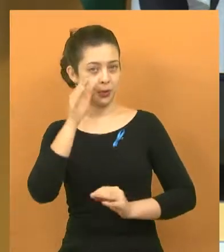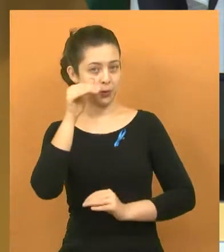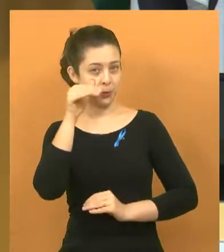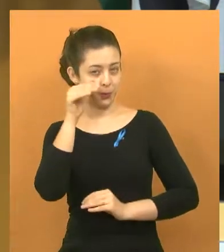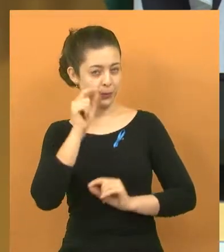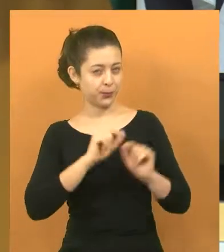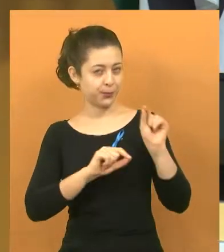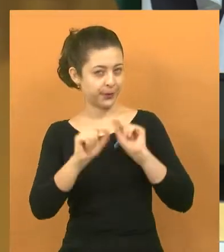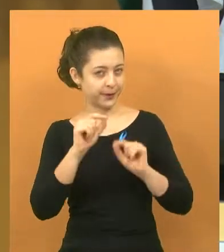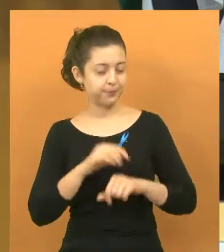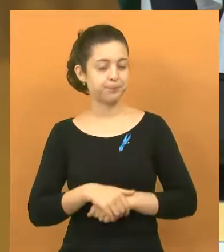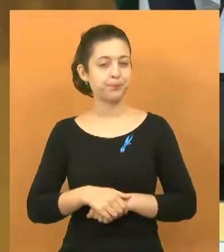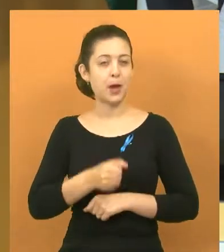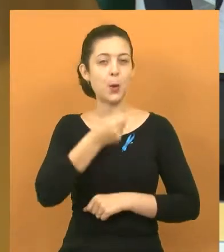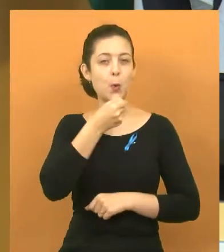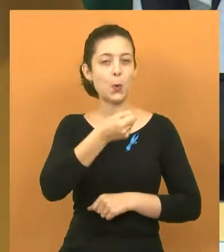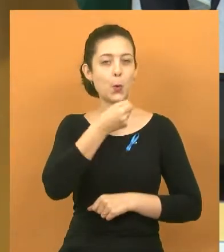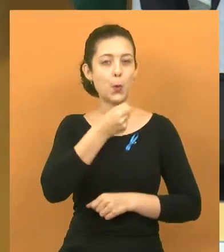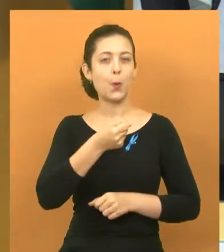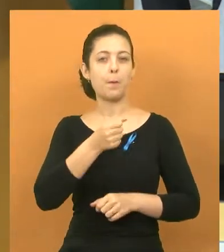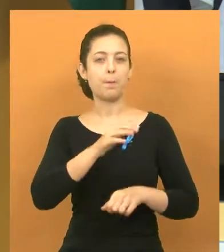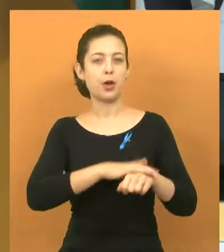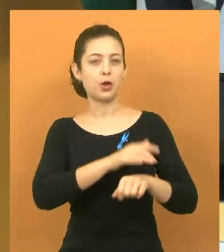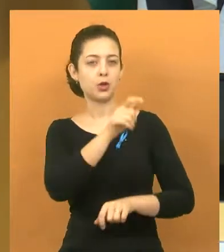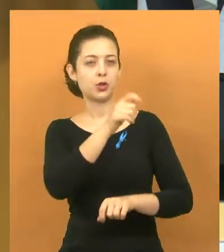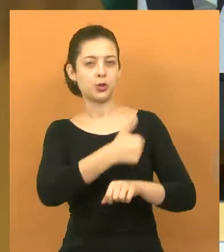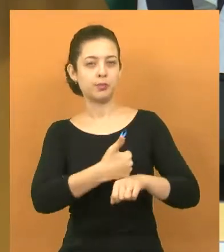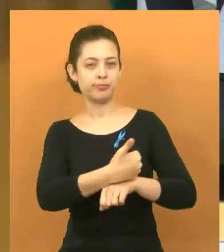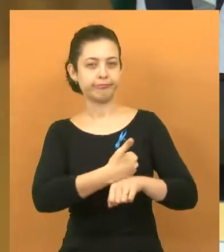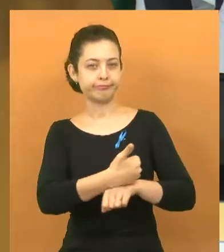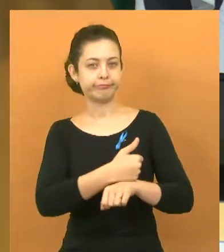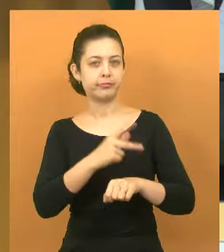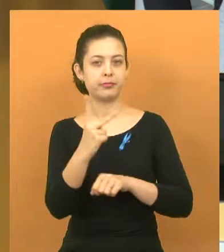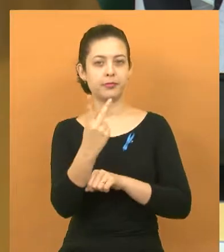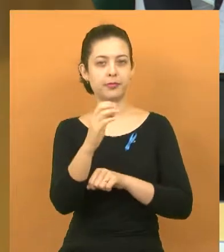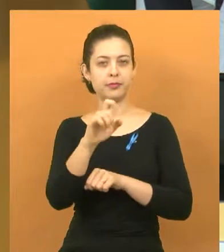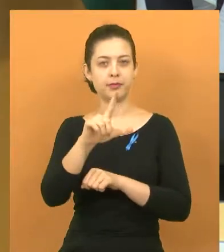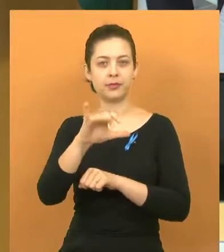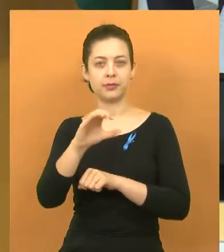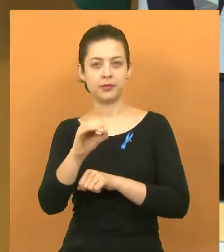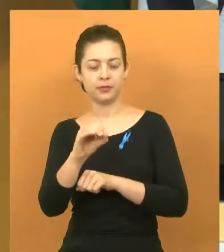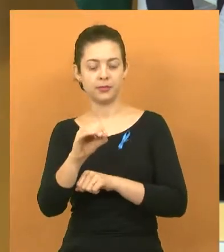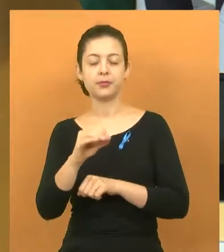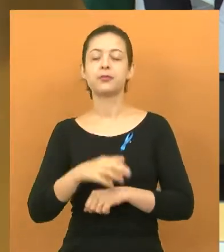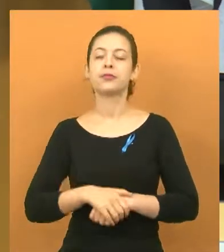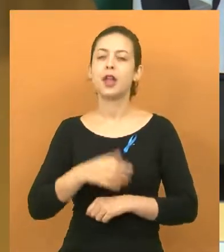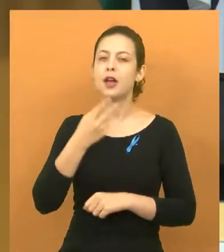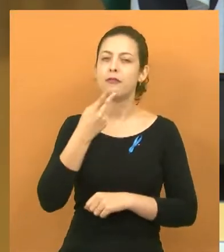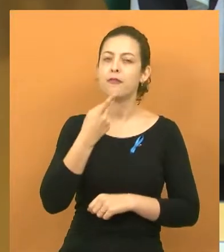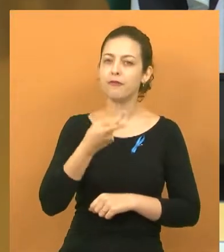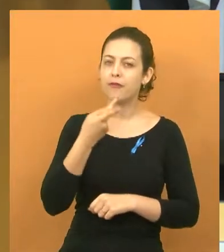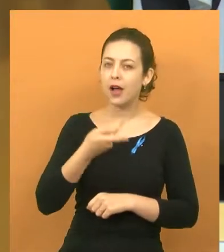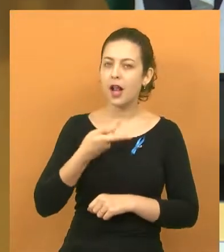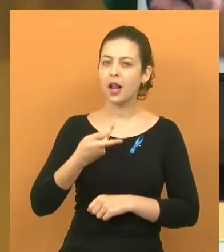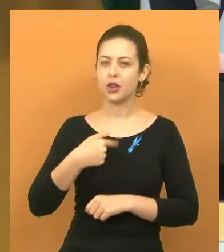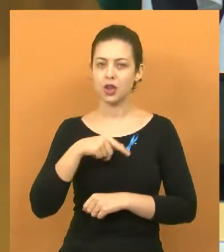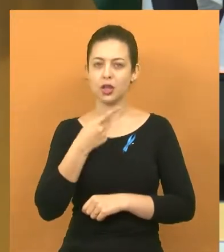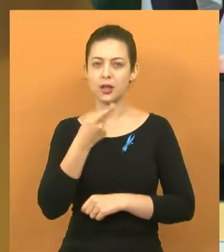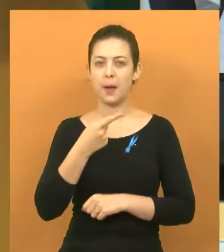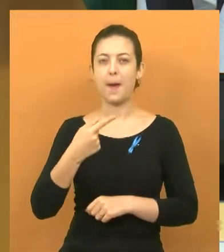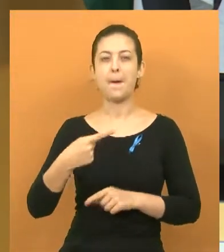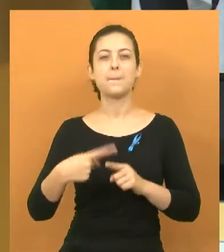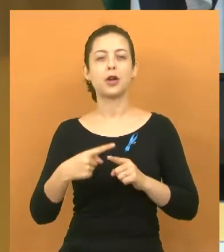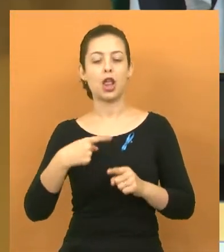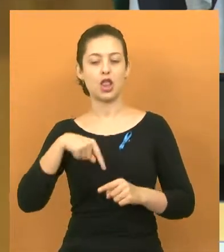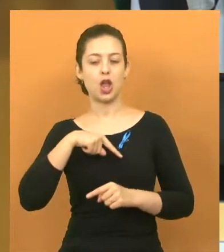curioso é que o jornalista Hélio Gaspar, ele faz uma leitura que eu quero fazer essa reflexão, porque quando a gente fala, dizem que a gente fala porque a gente é